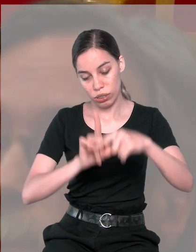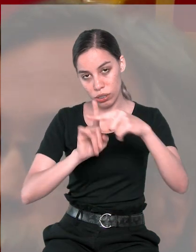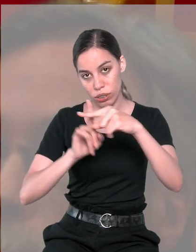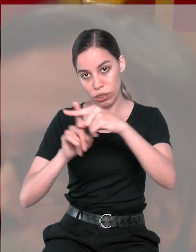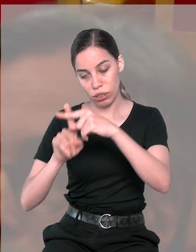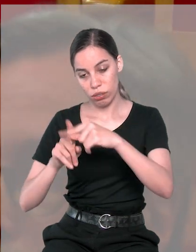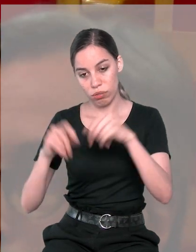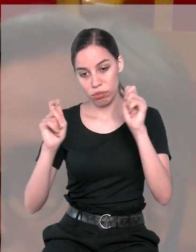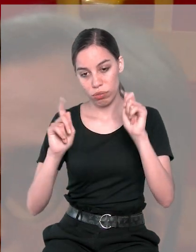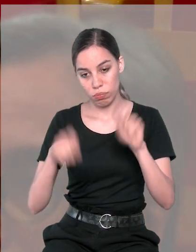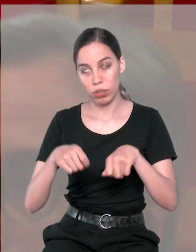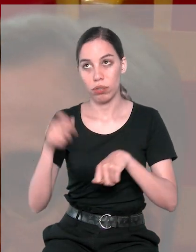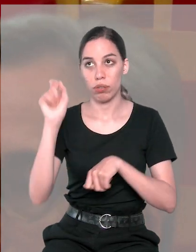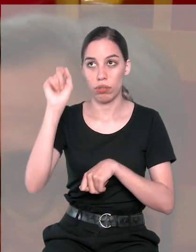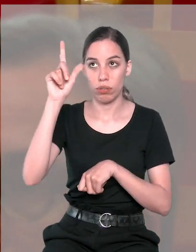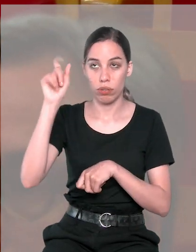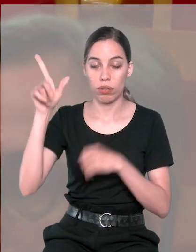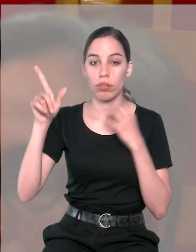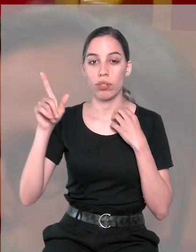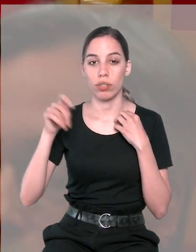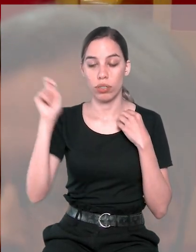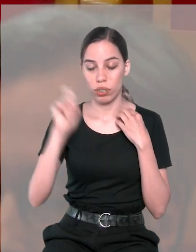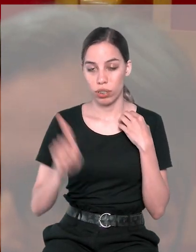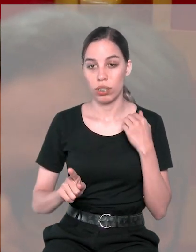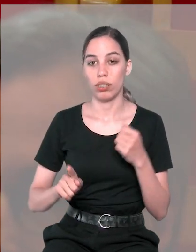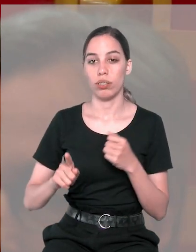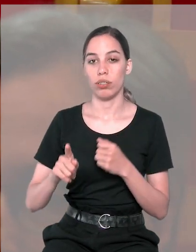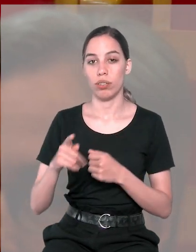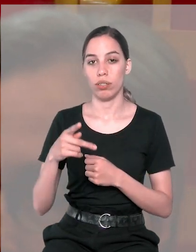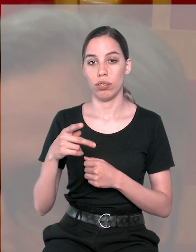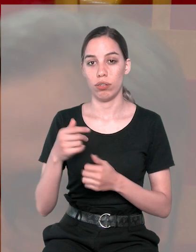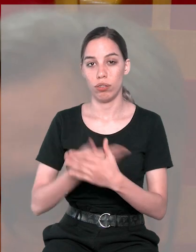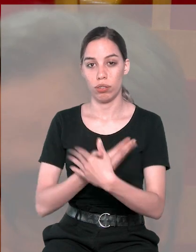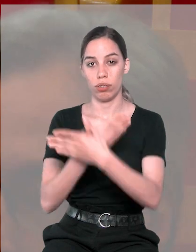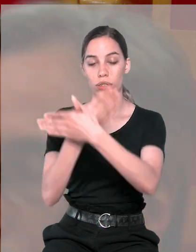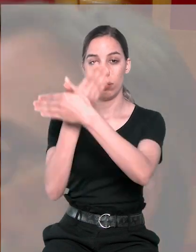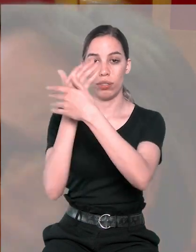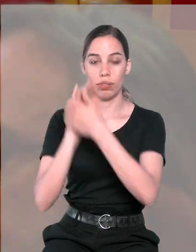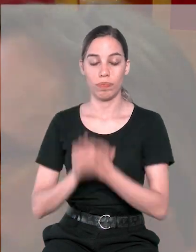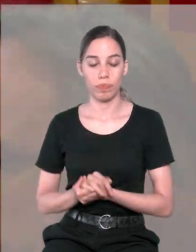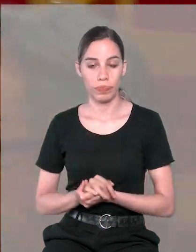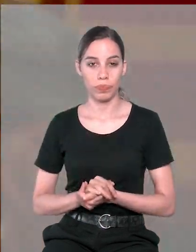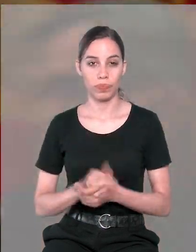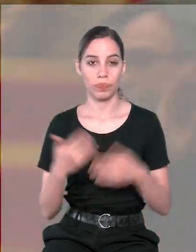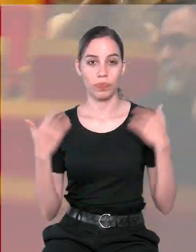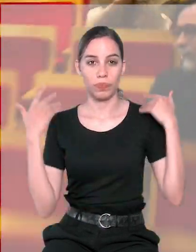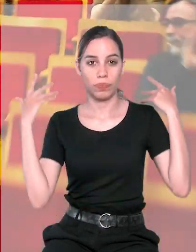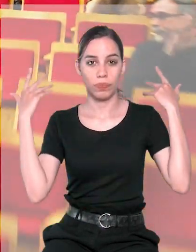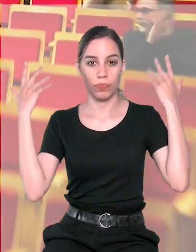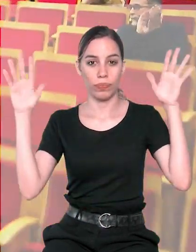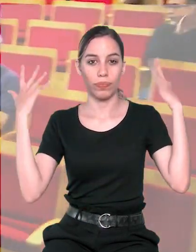já se permite azul, risco de pombas. A espectadora sorri ao ter o seu pedido atendido e o público retribui